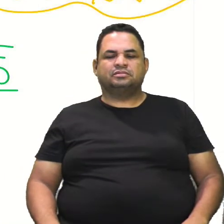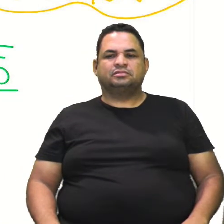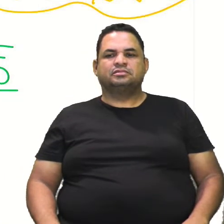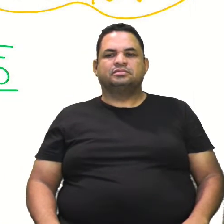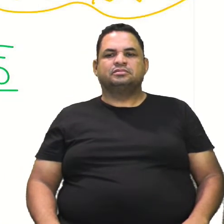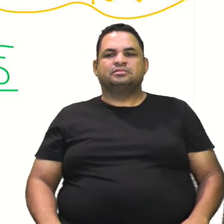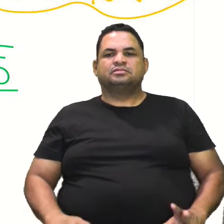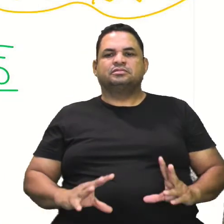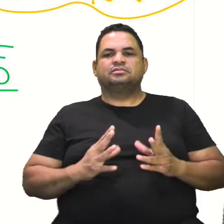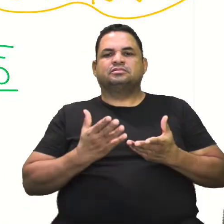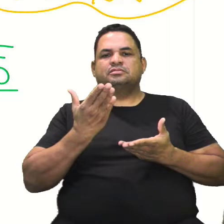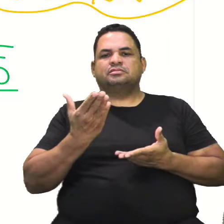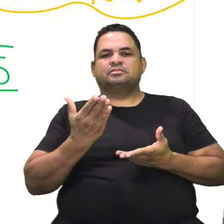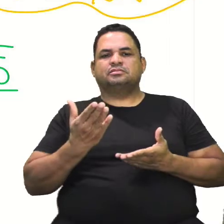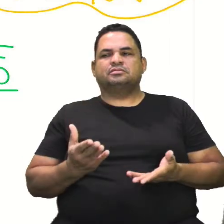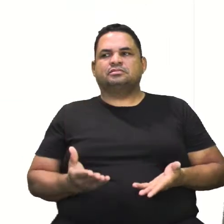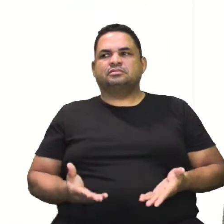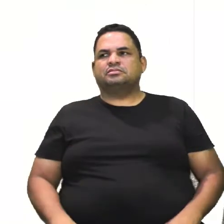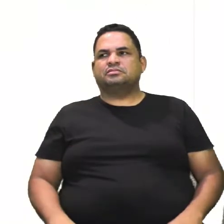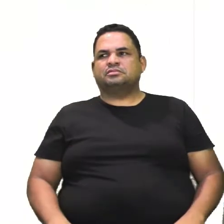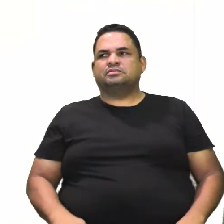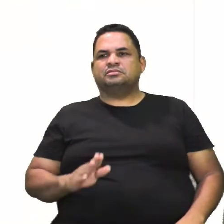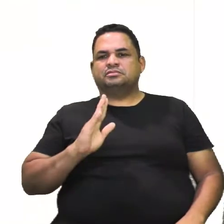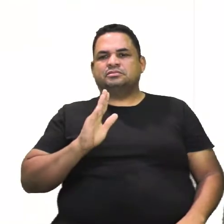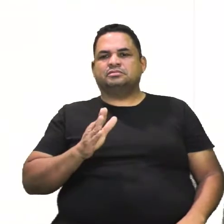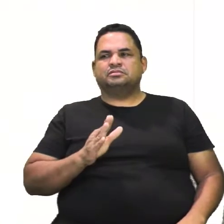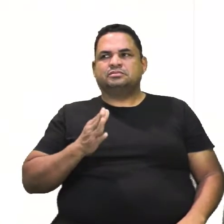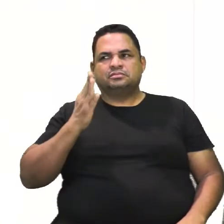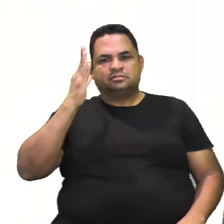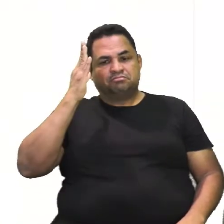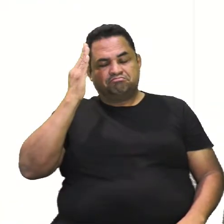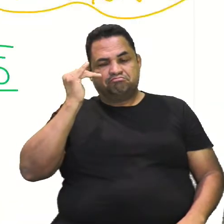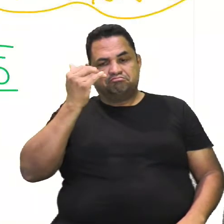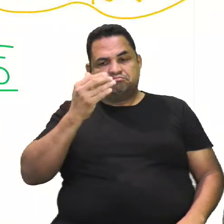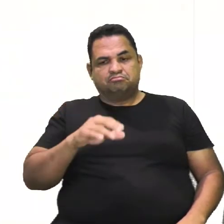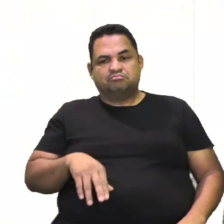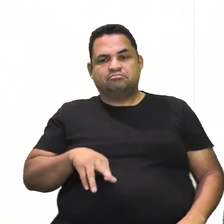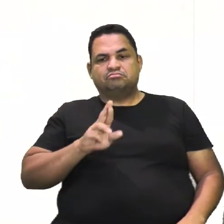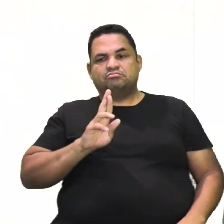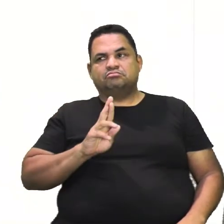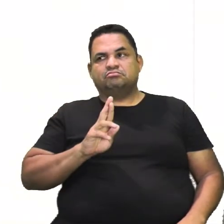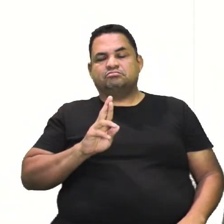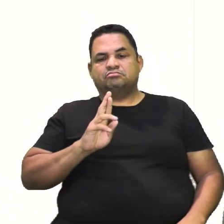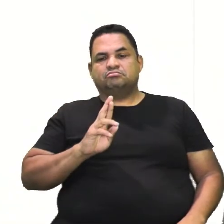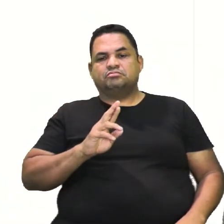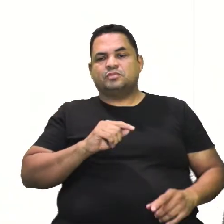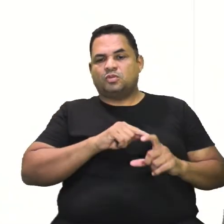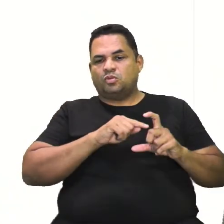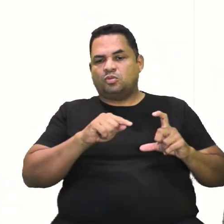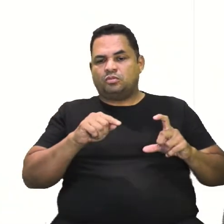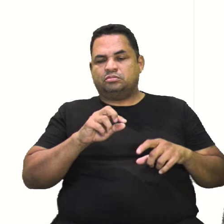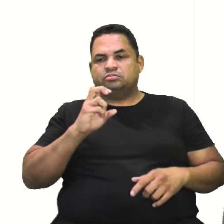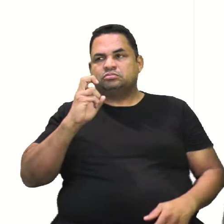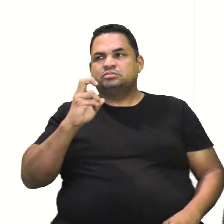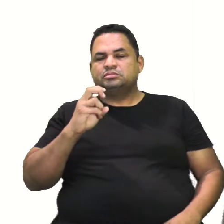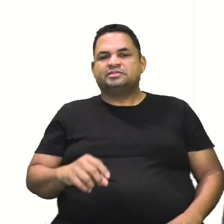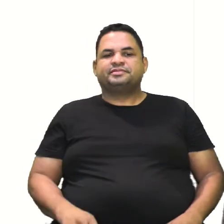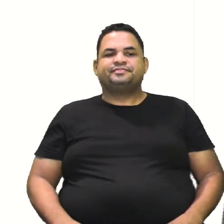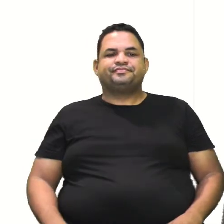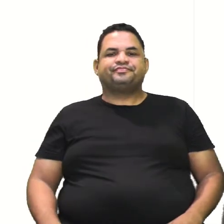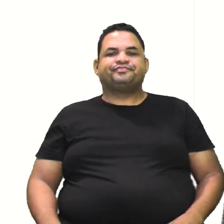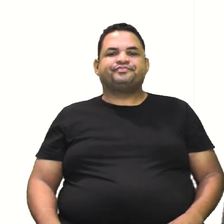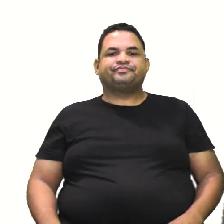tudo a gente já tem, né? Então, já sabemos que ali o raio é raiz de 5, não é? Sim, já. E o centro é 1 e